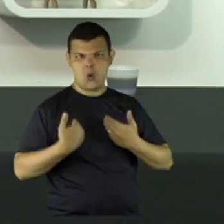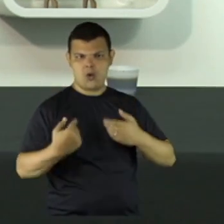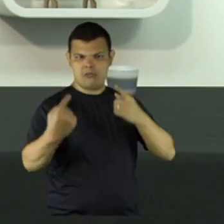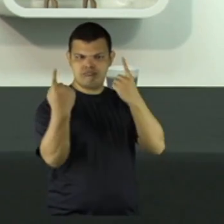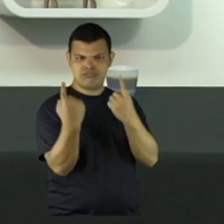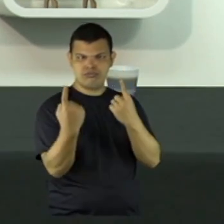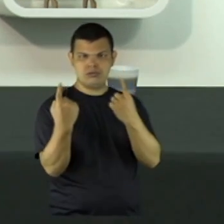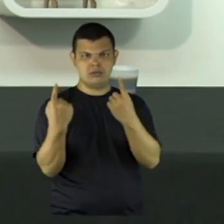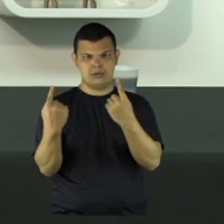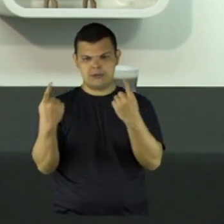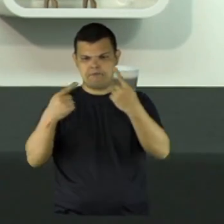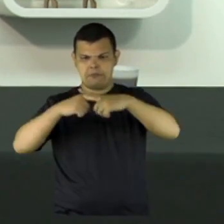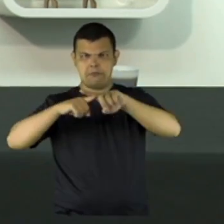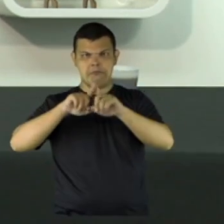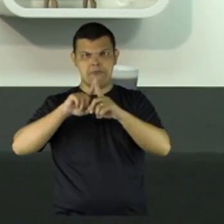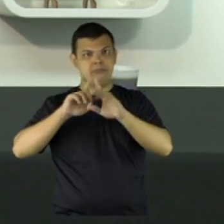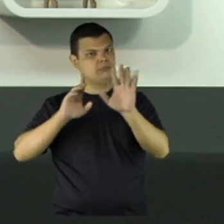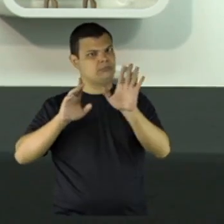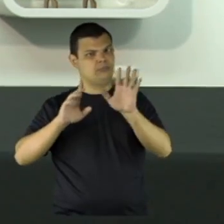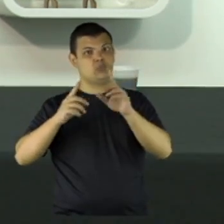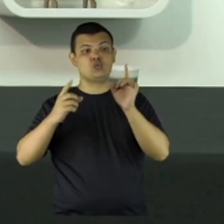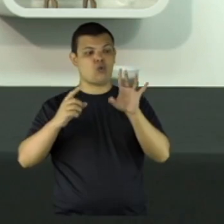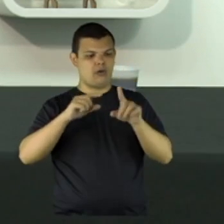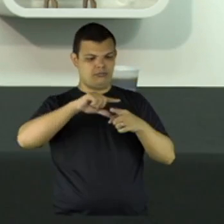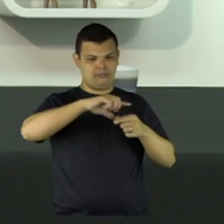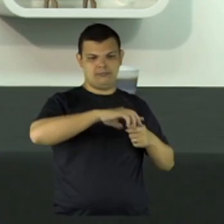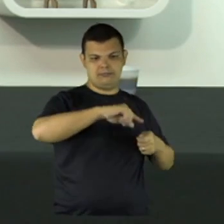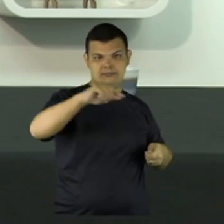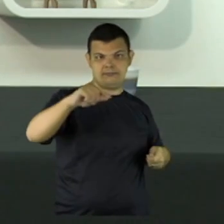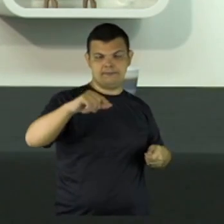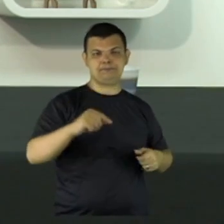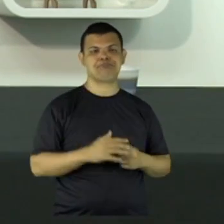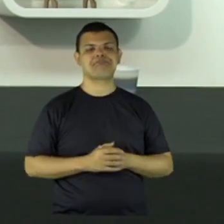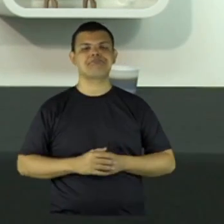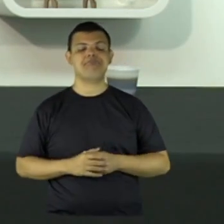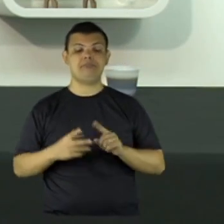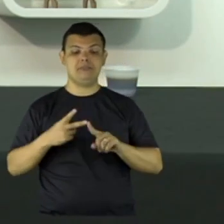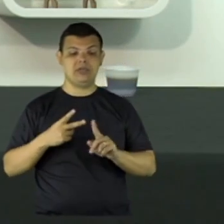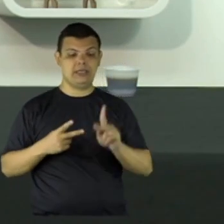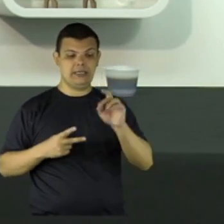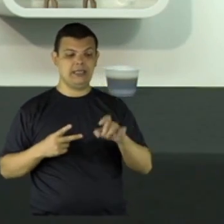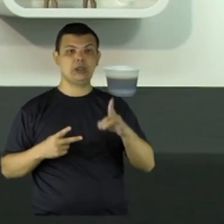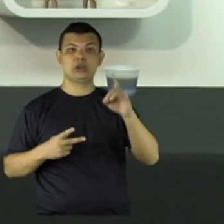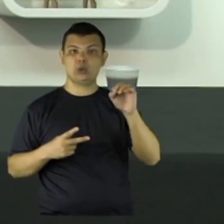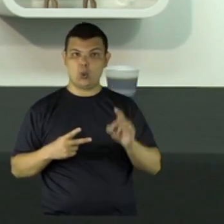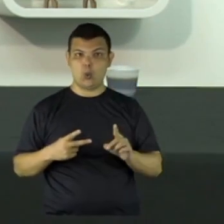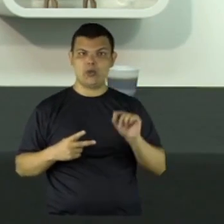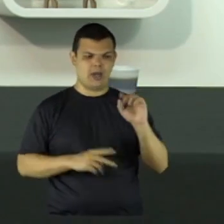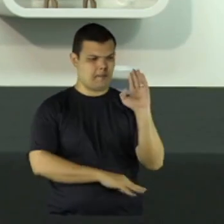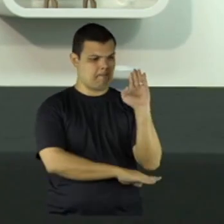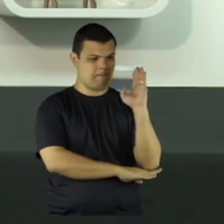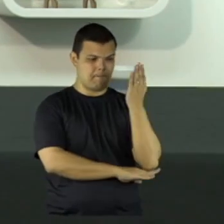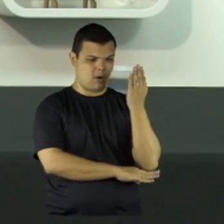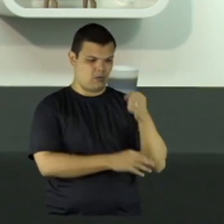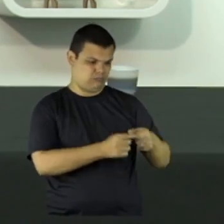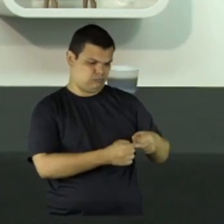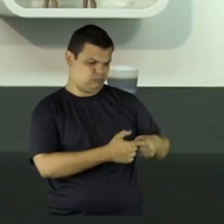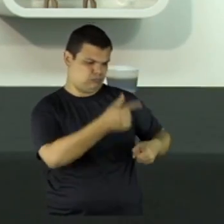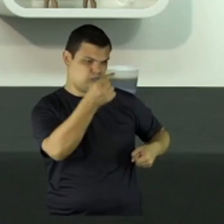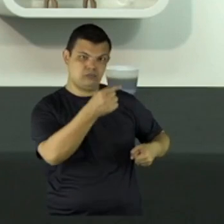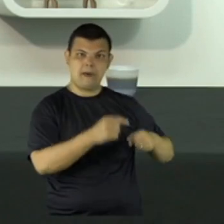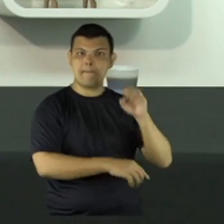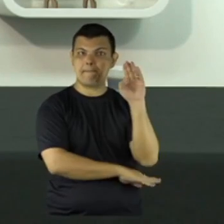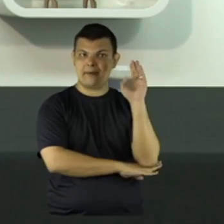outro, certo? A gente tem o Kendo. O Kendo utiliza uma espada de madeira, que é como se fosse um bastão, onde você vai desferir